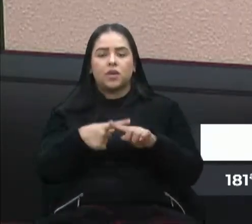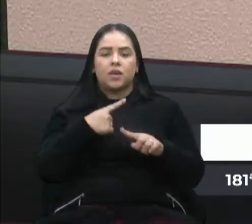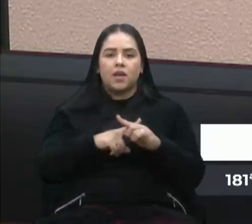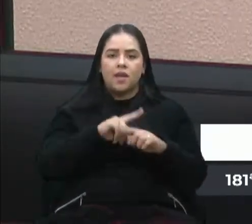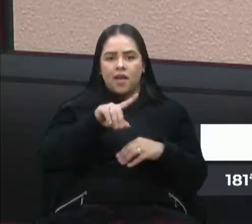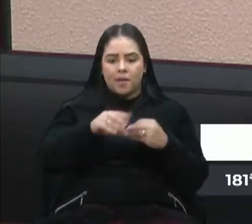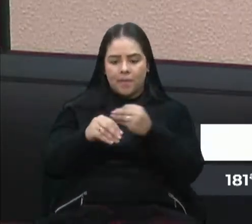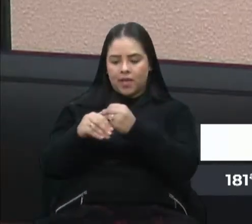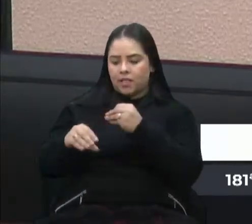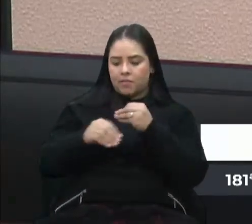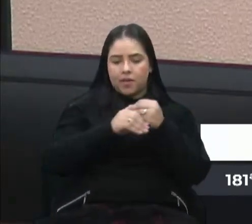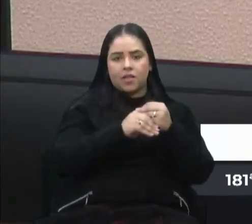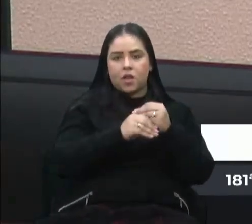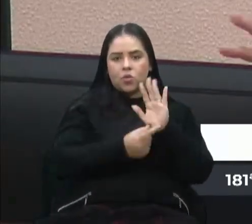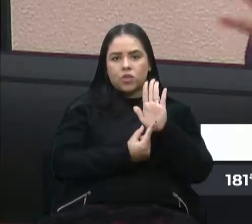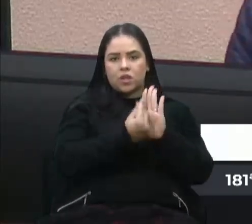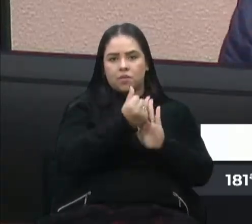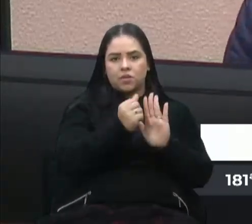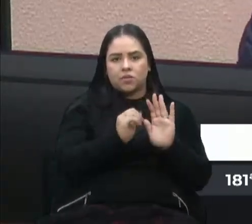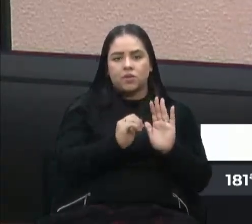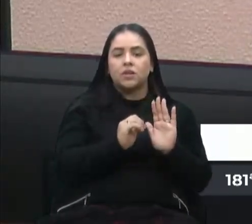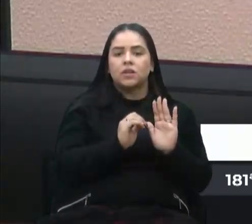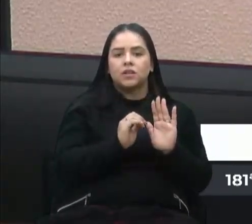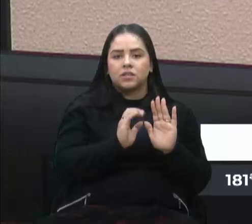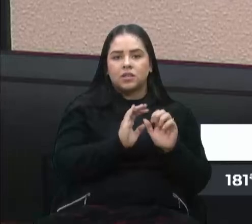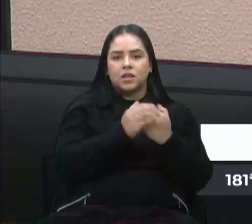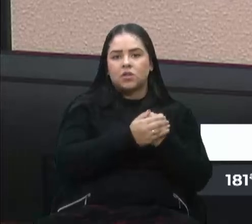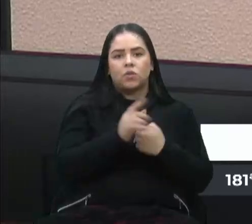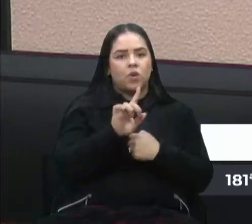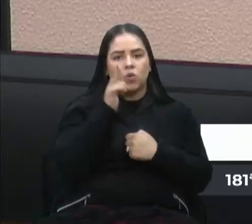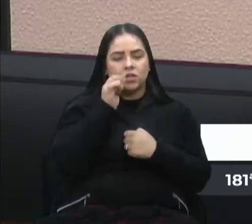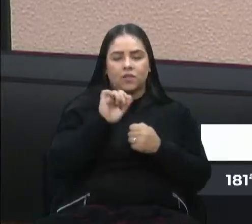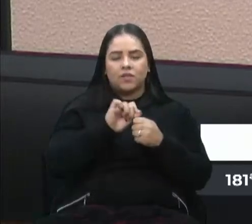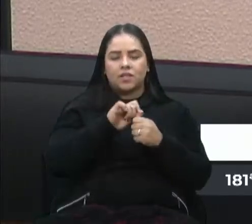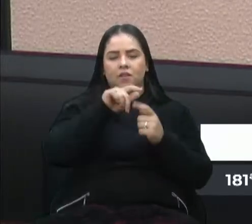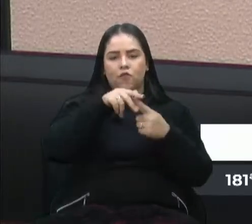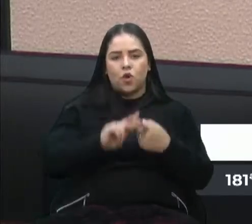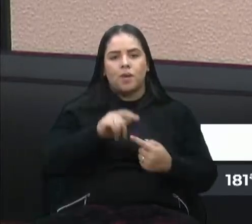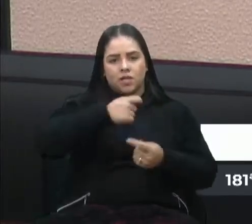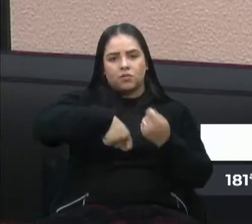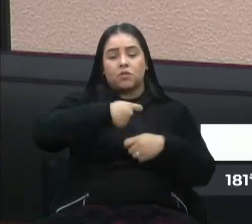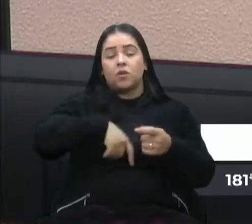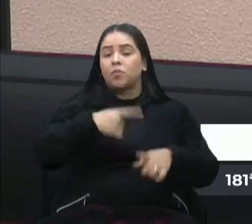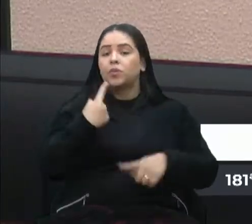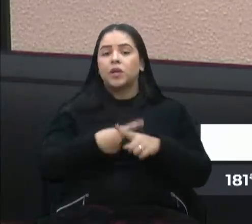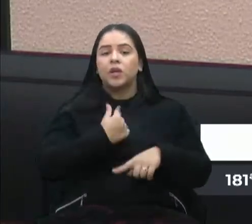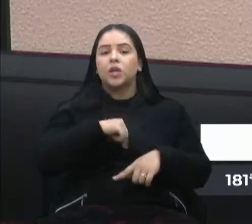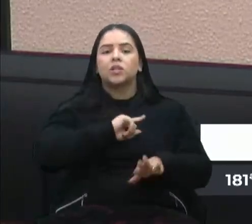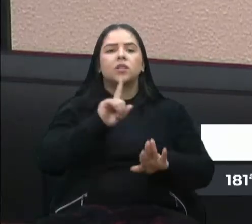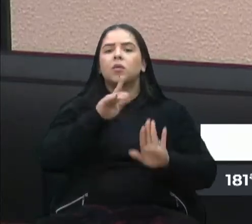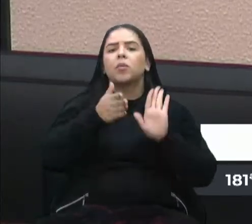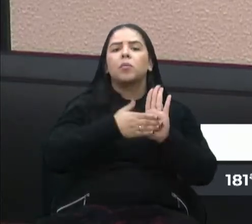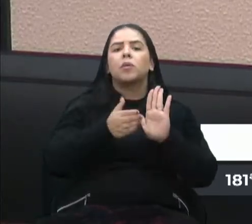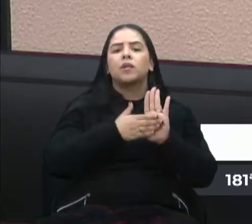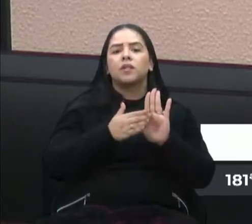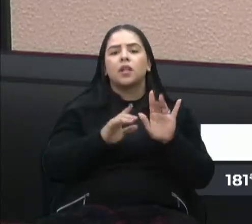é orçamento secreto. Ninguém consegue fazer a reforma política, a reforma administrativa. Por que a gente não propõe esse debate esse